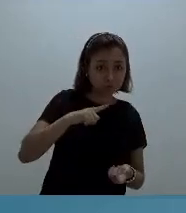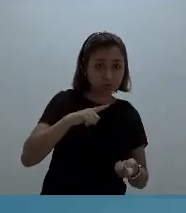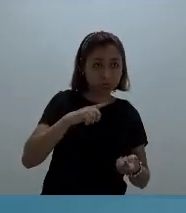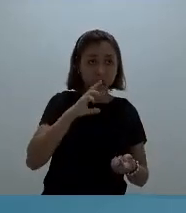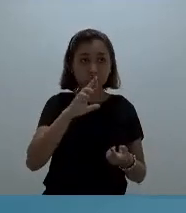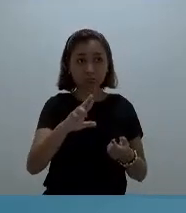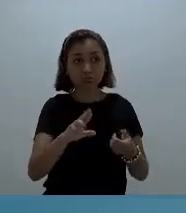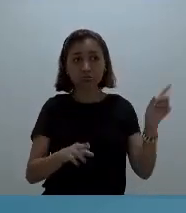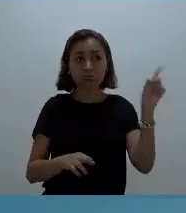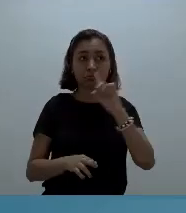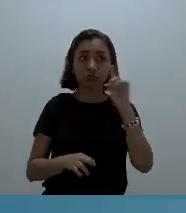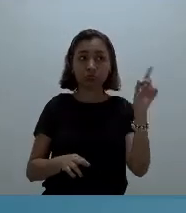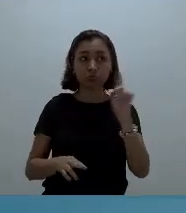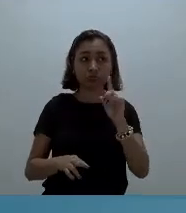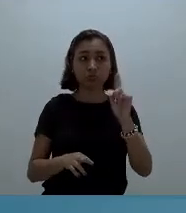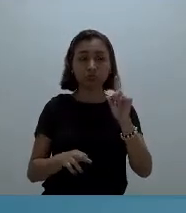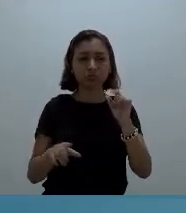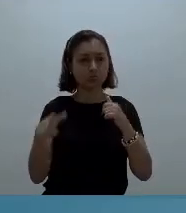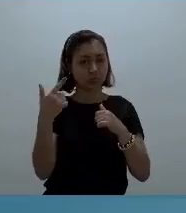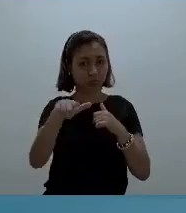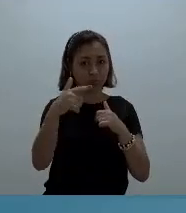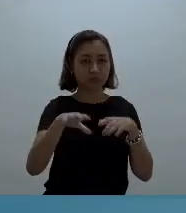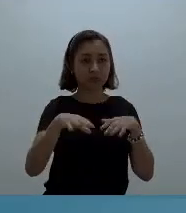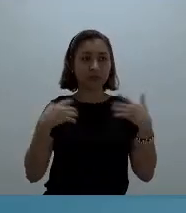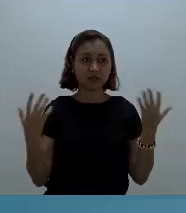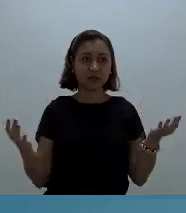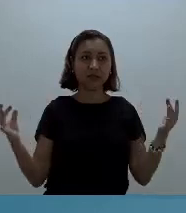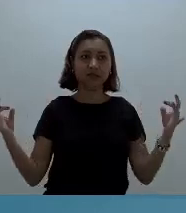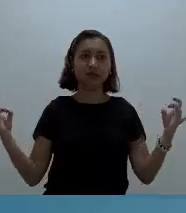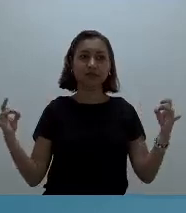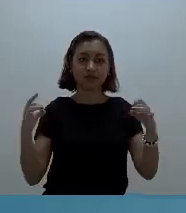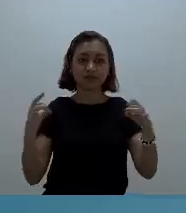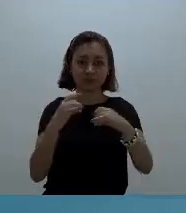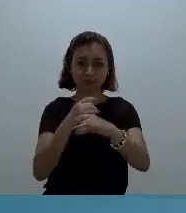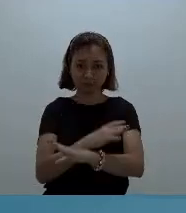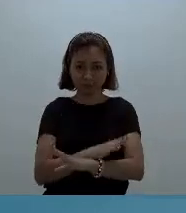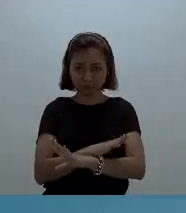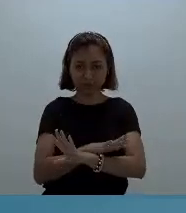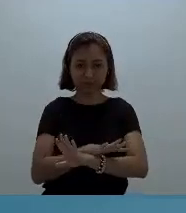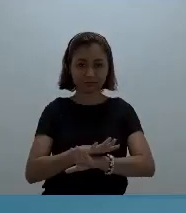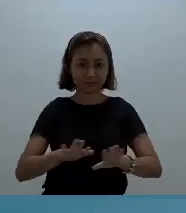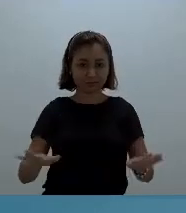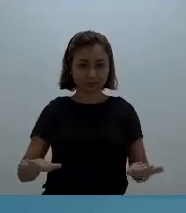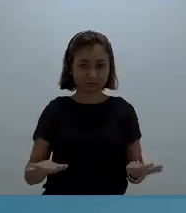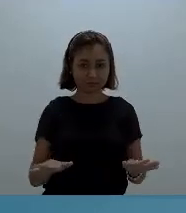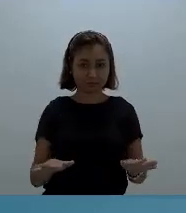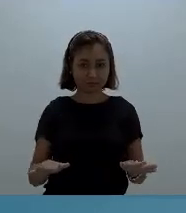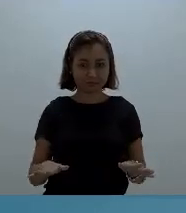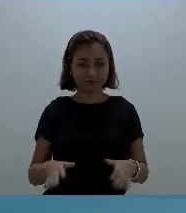Eu quero agradecer também a todos os colegas que estiveram lá na Casa Amarela.